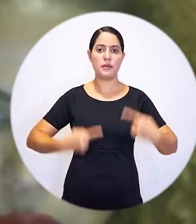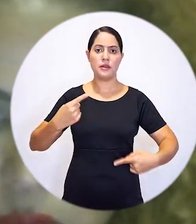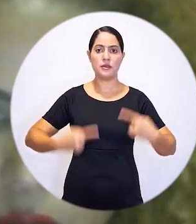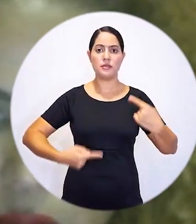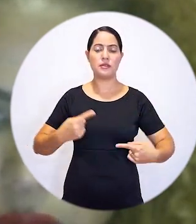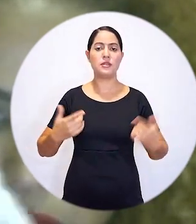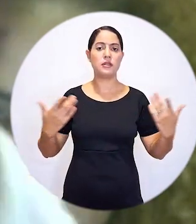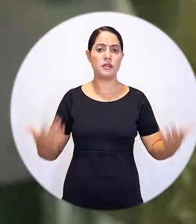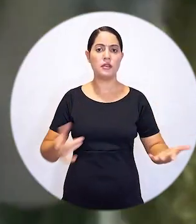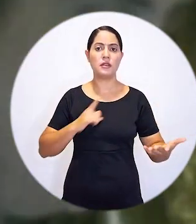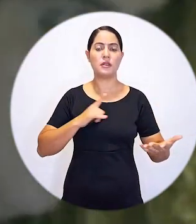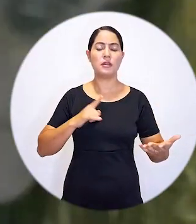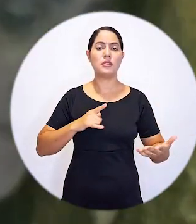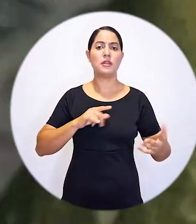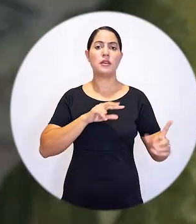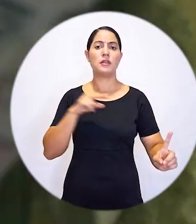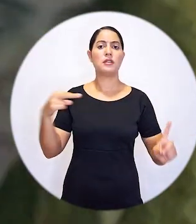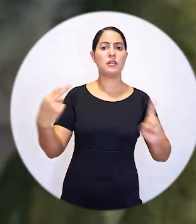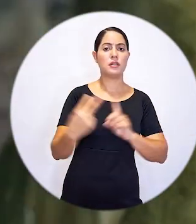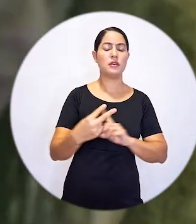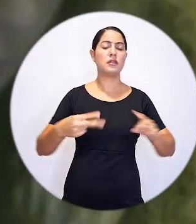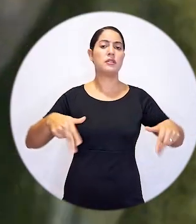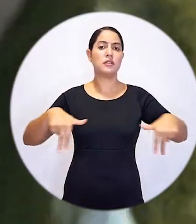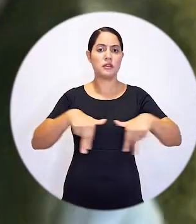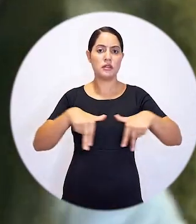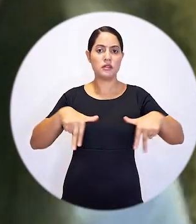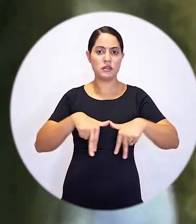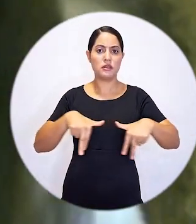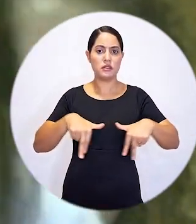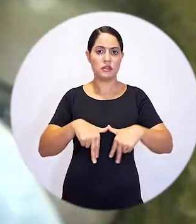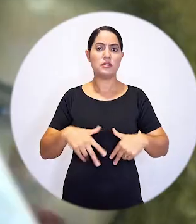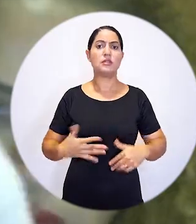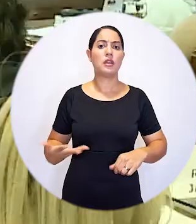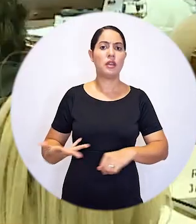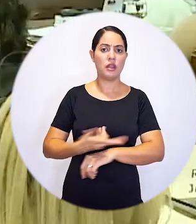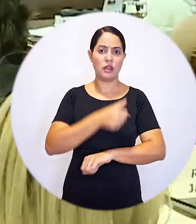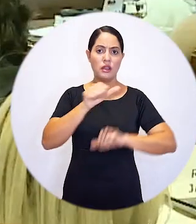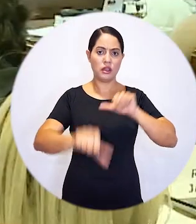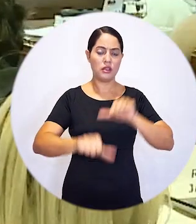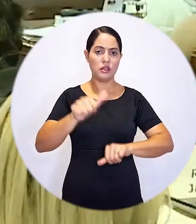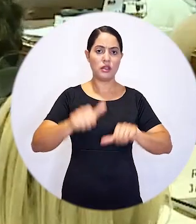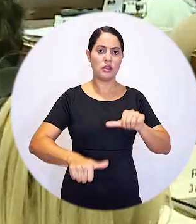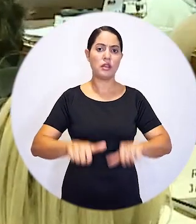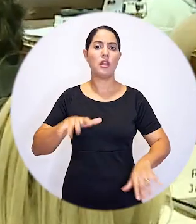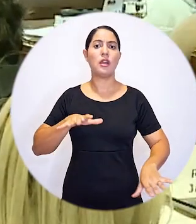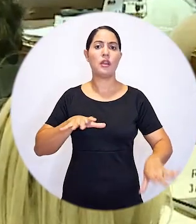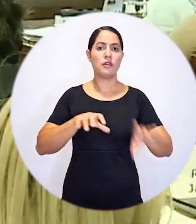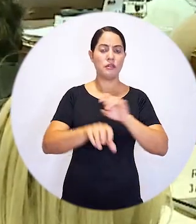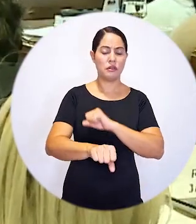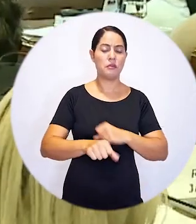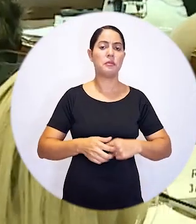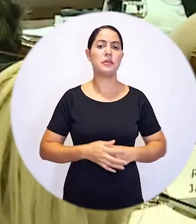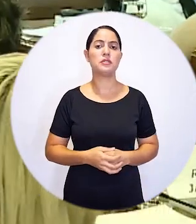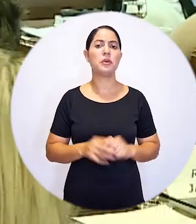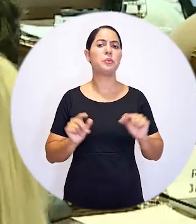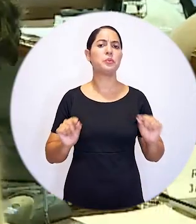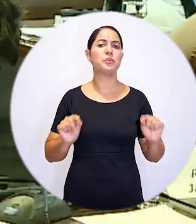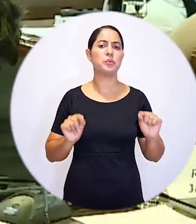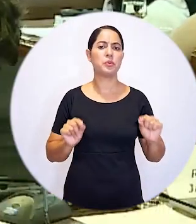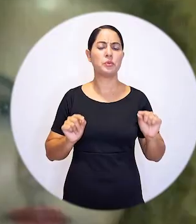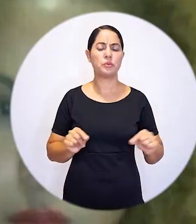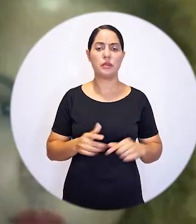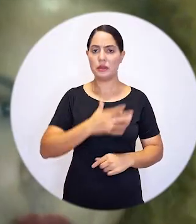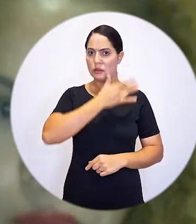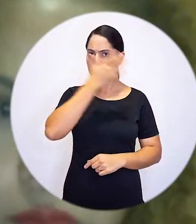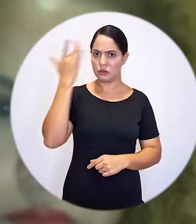e discussões a respeito de julgamento com perspectiva de gênero, faltou aqui raça, visando a formação da consciência